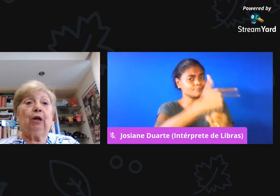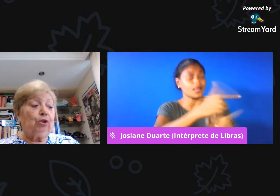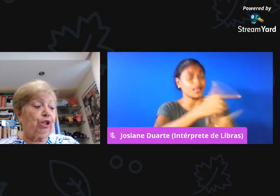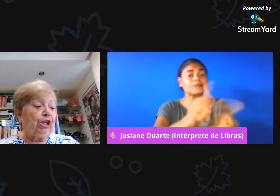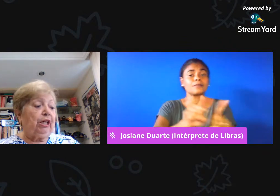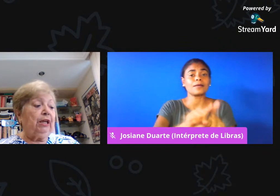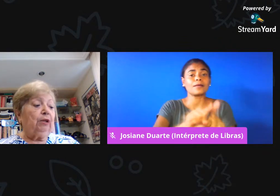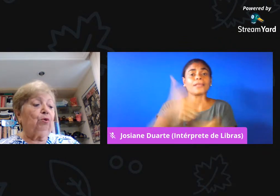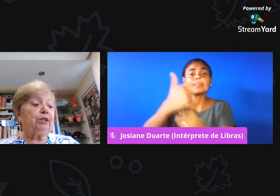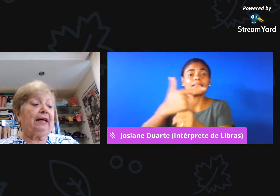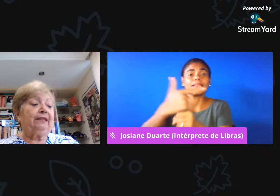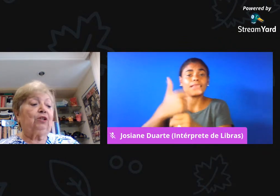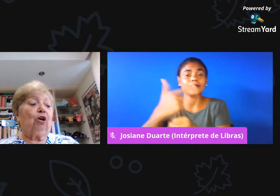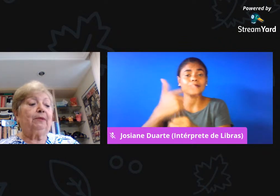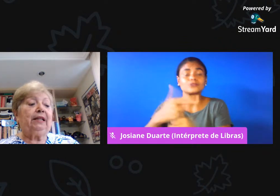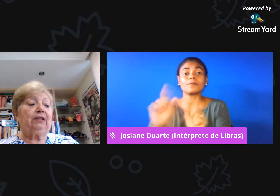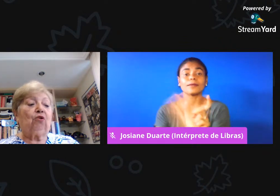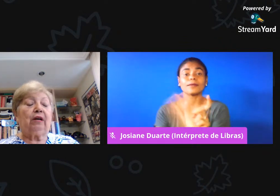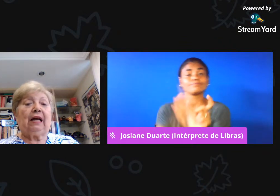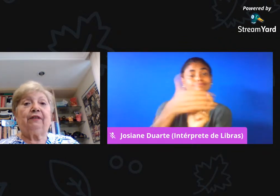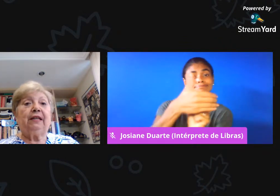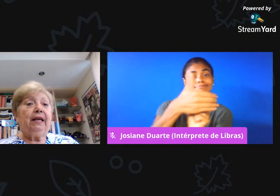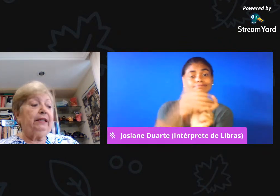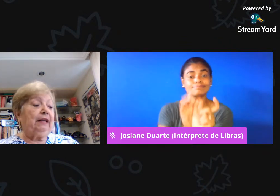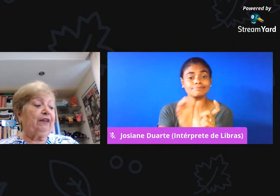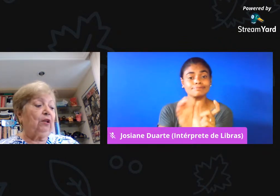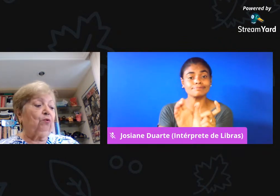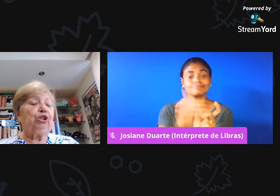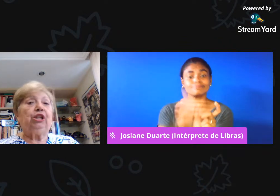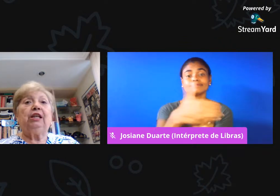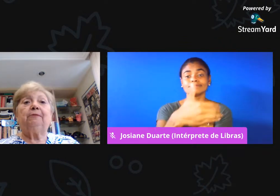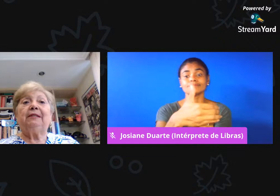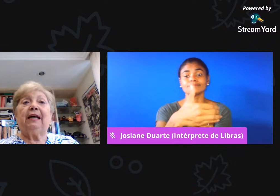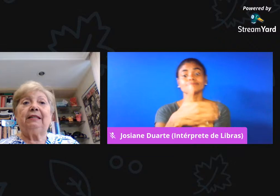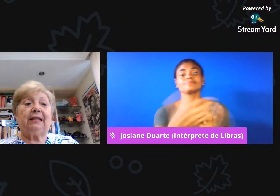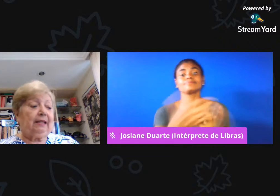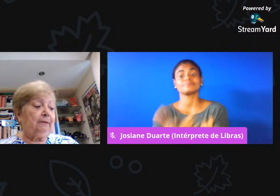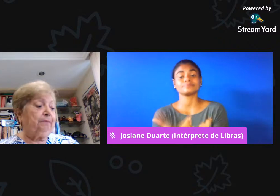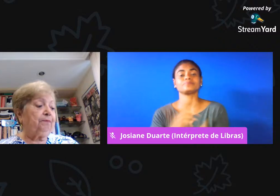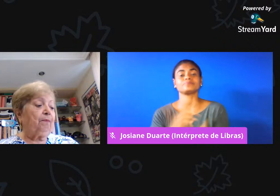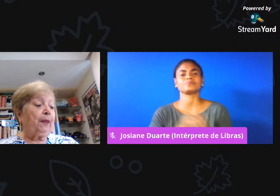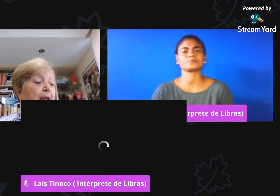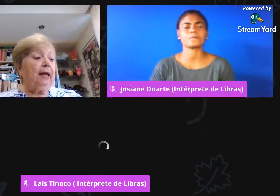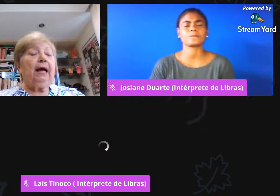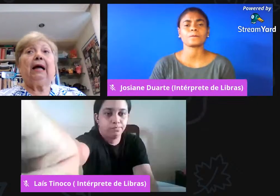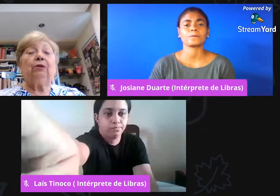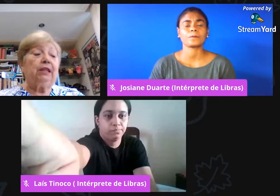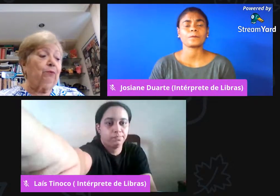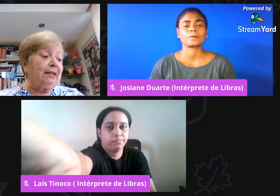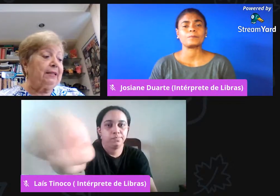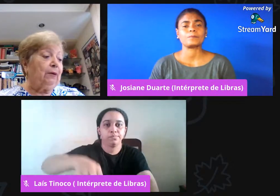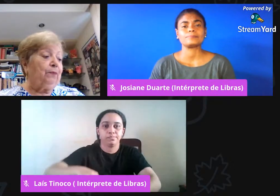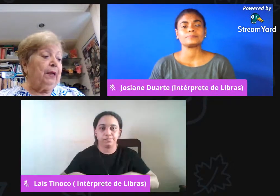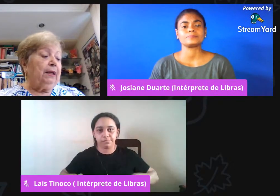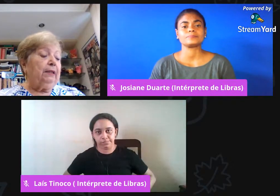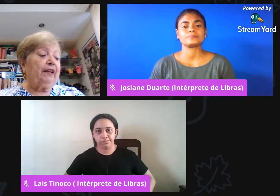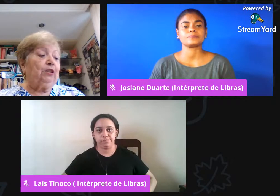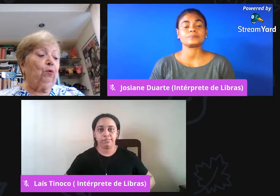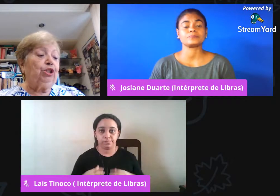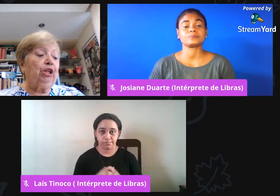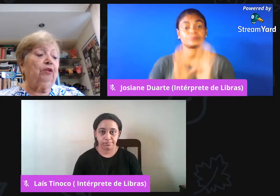da terminologia, nos casos das obras lexicográficas e da fraseologia especializada. A